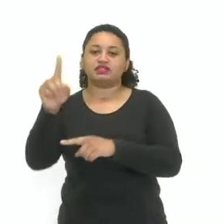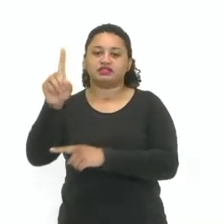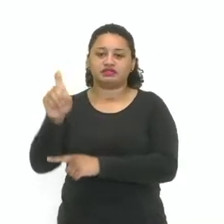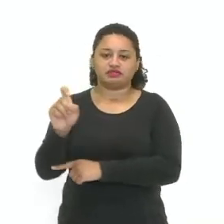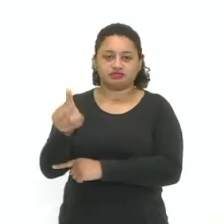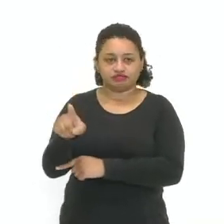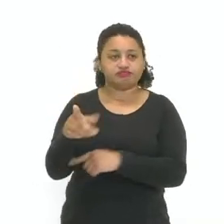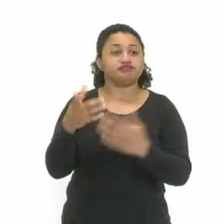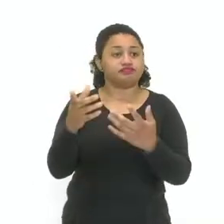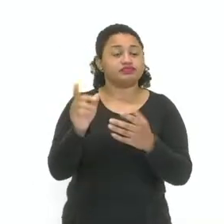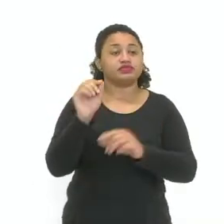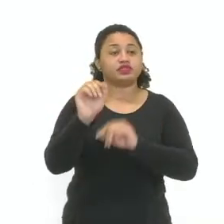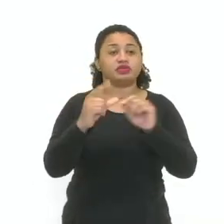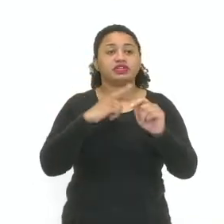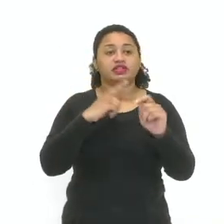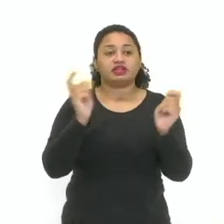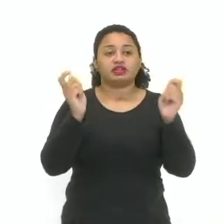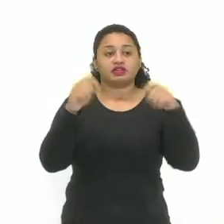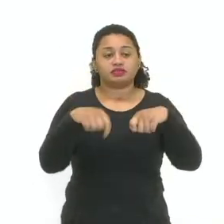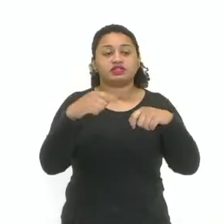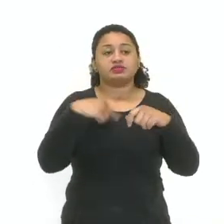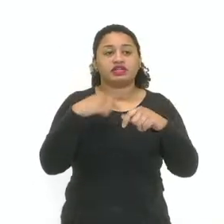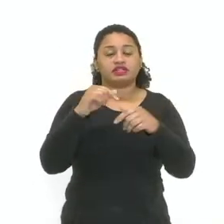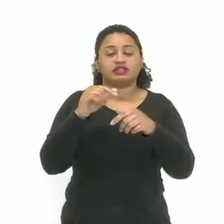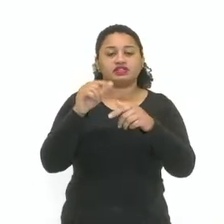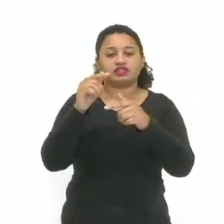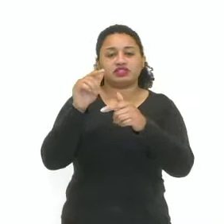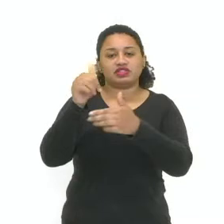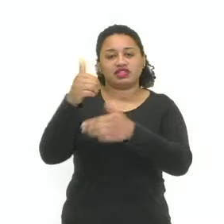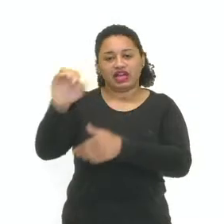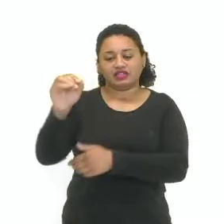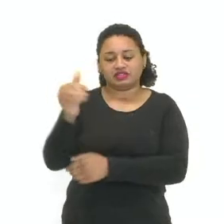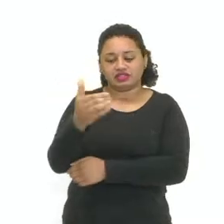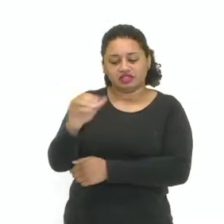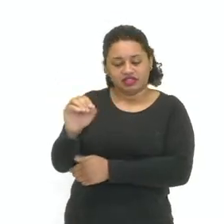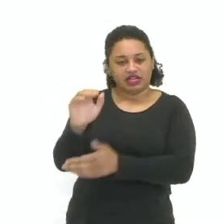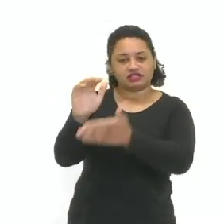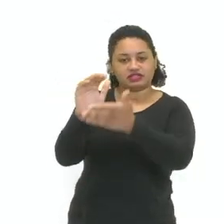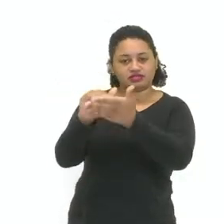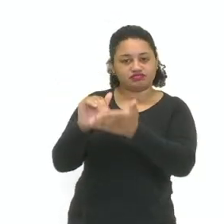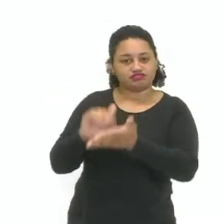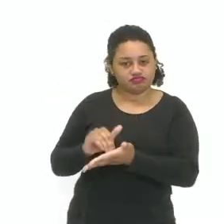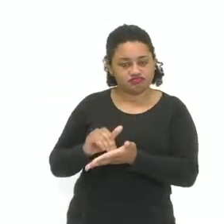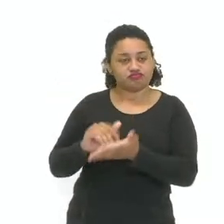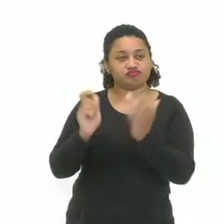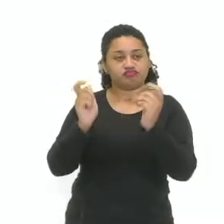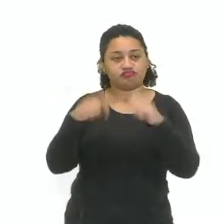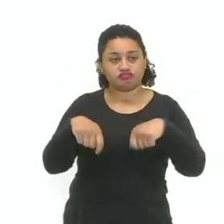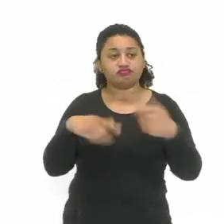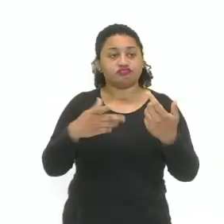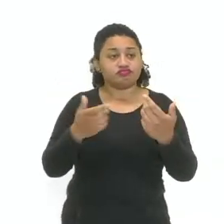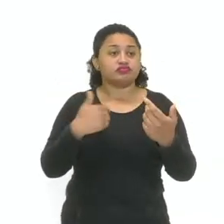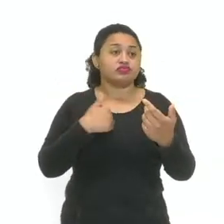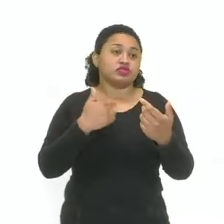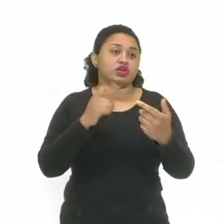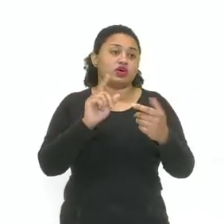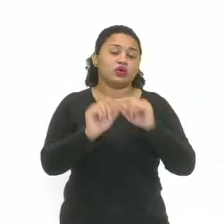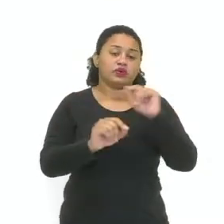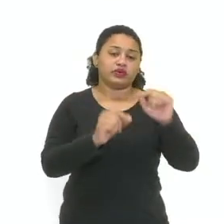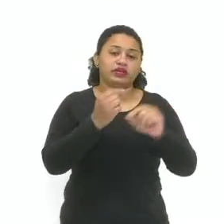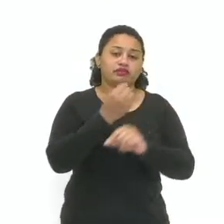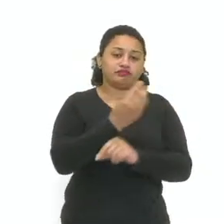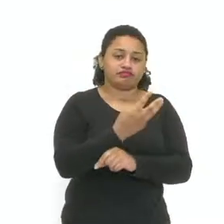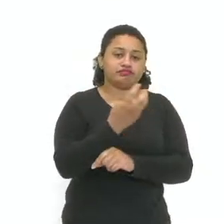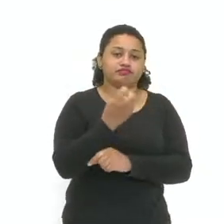tenho a possibilidade da simplificação do 10 fatorial sobre o 10 fatorial. E como eles são tomadas 3